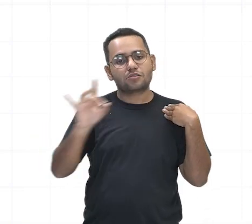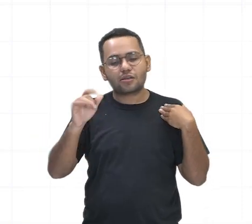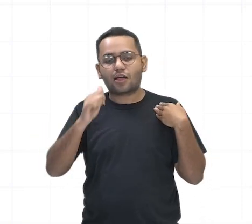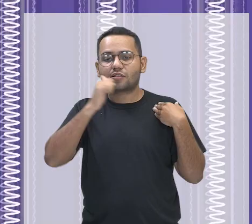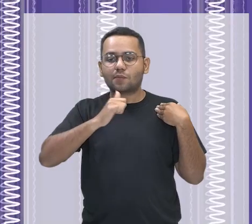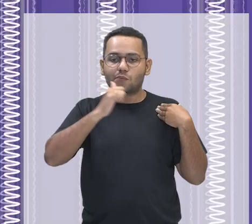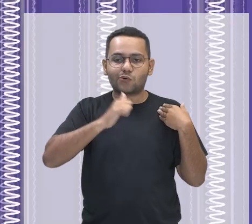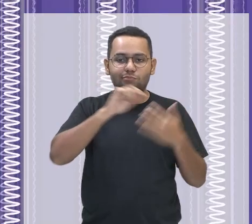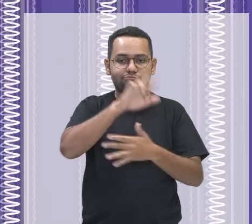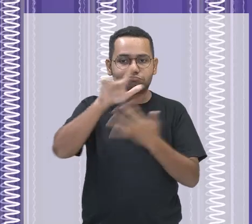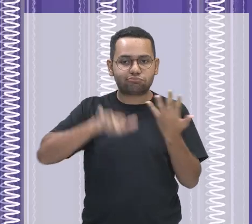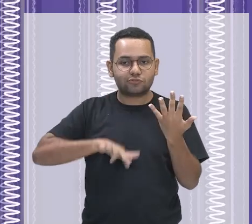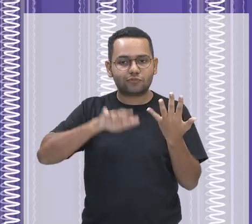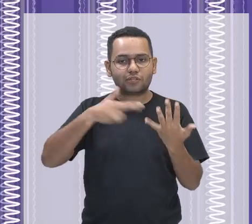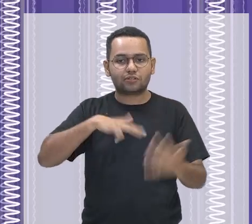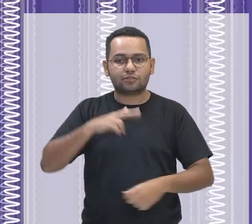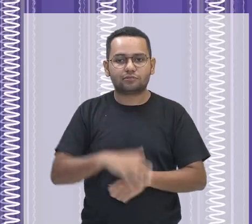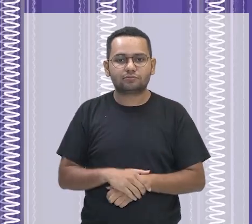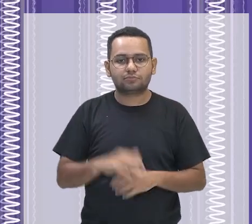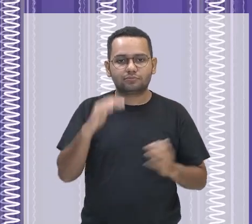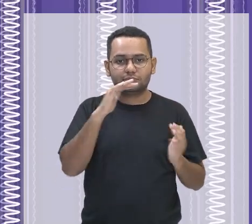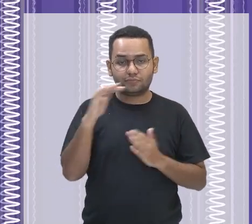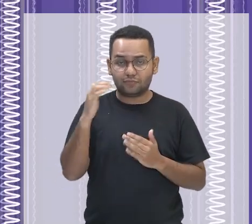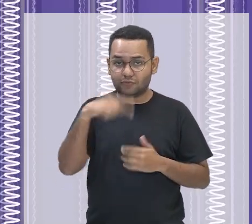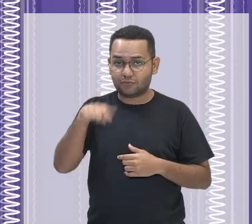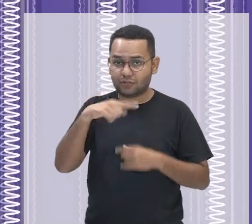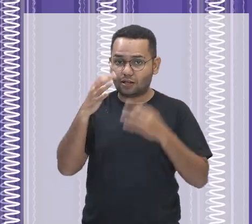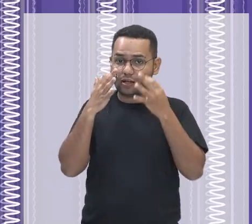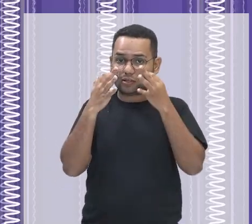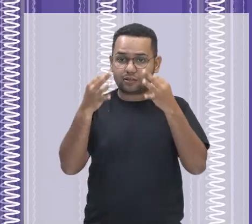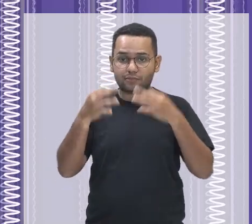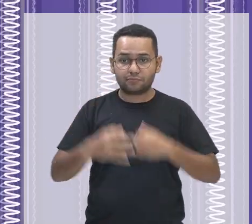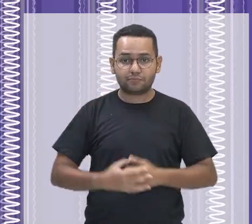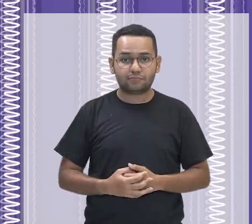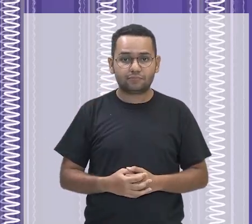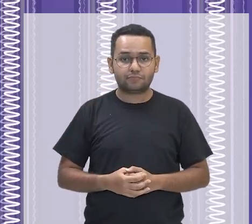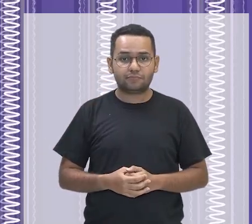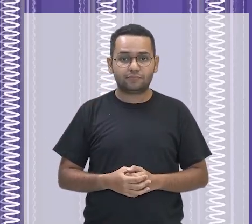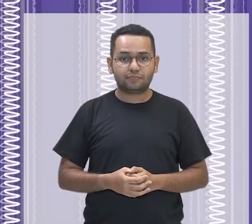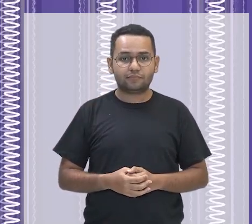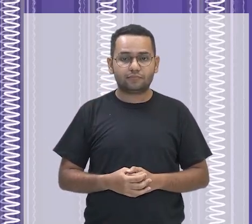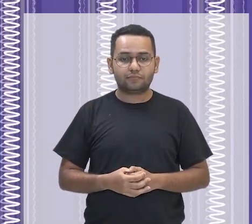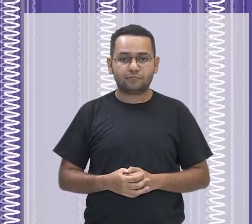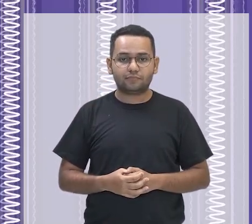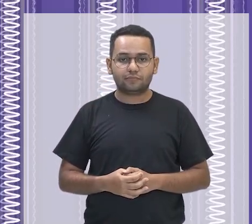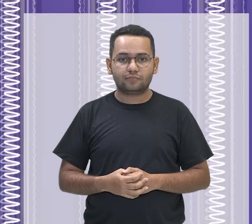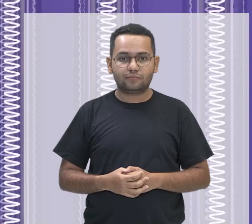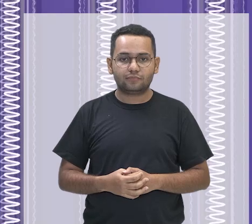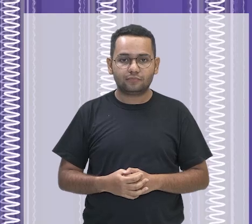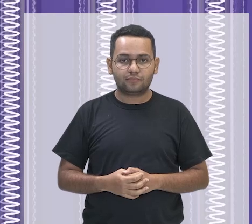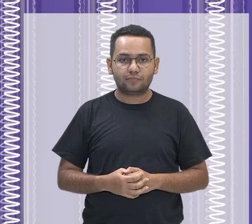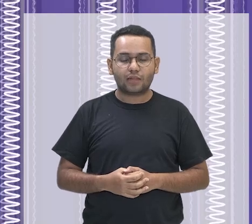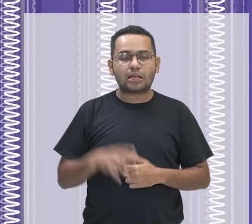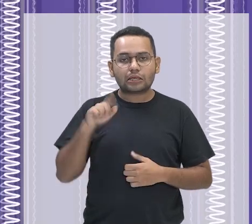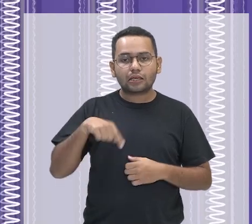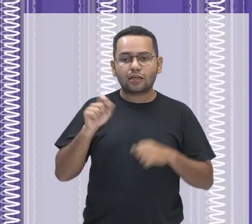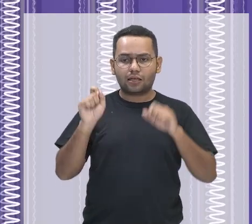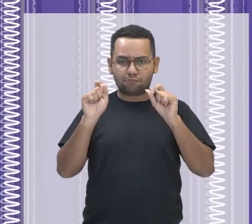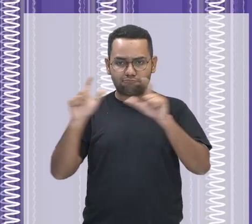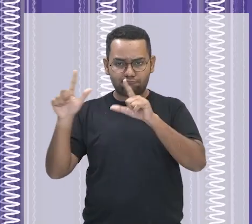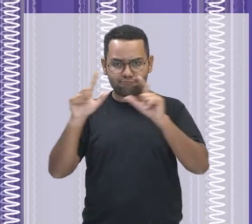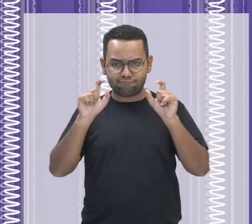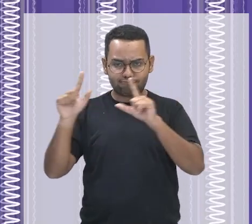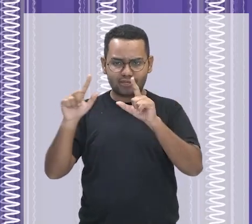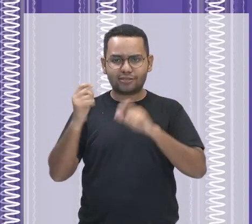pedir assim para que você preste bem atenção nessas últimas cartelas que são bem importantes para